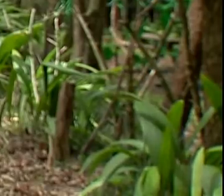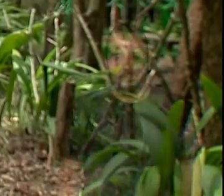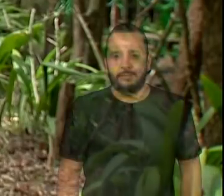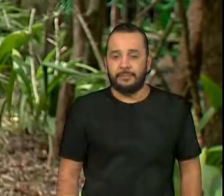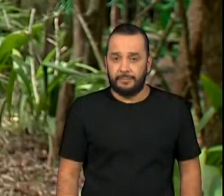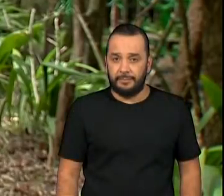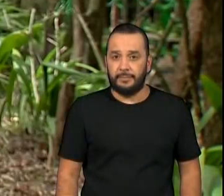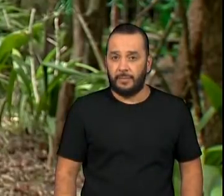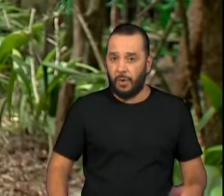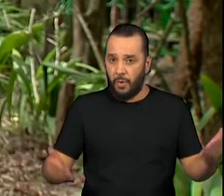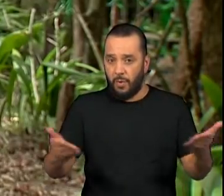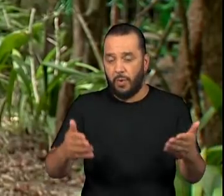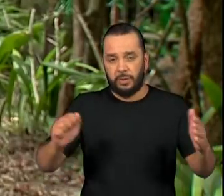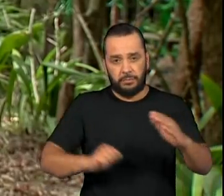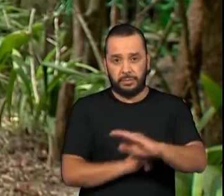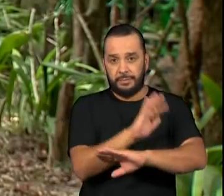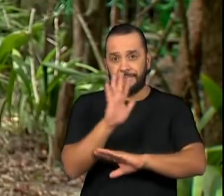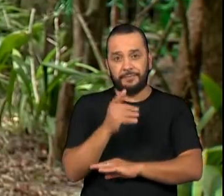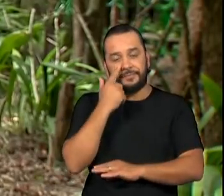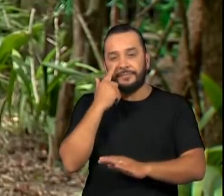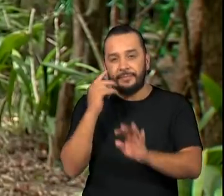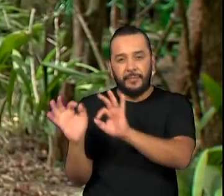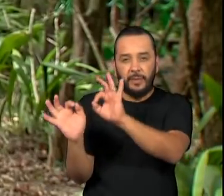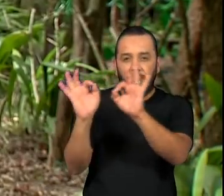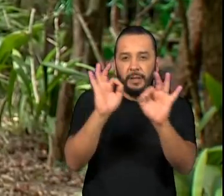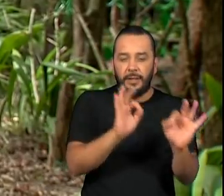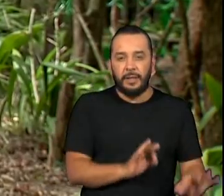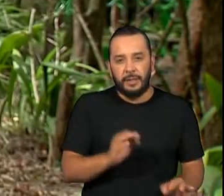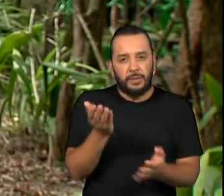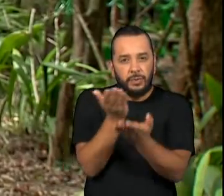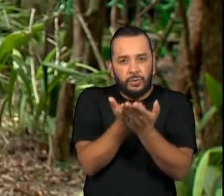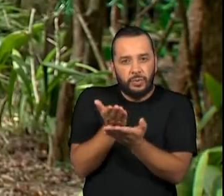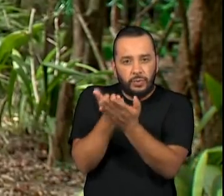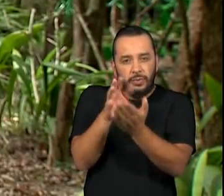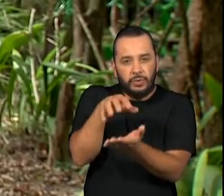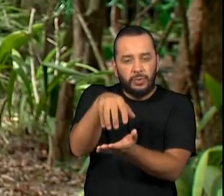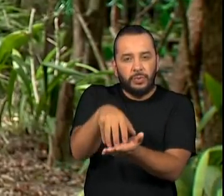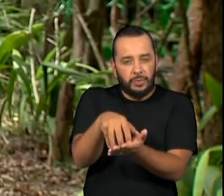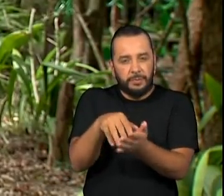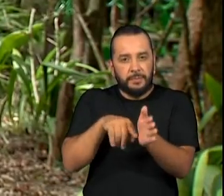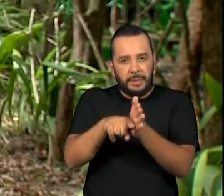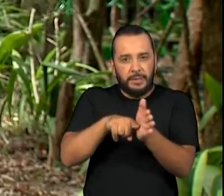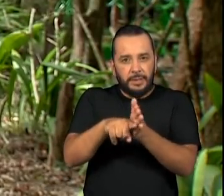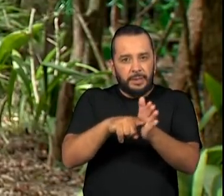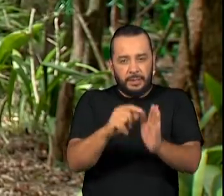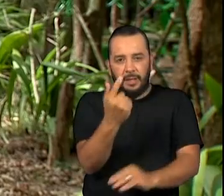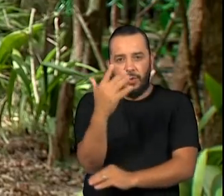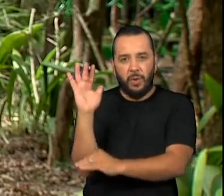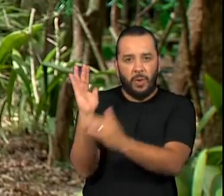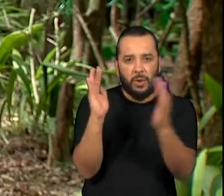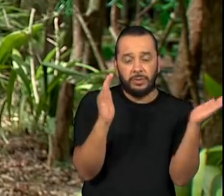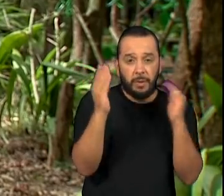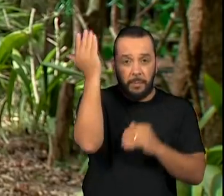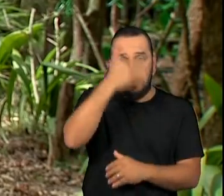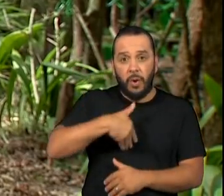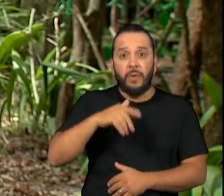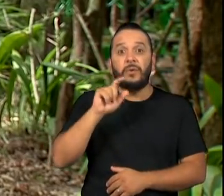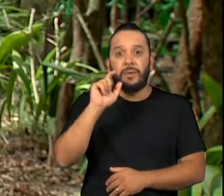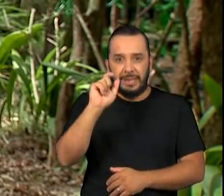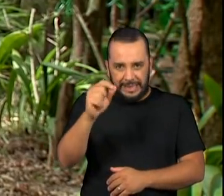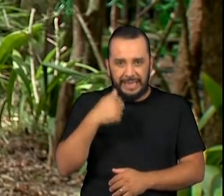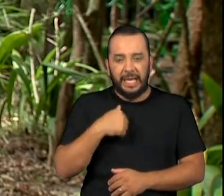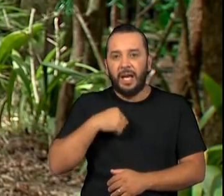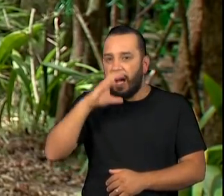No Repórter Eco de hoje, você acompanha estudo do Instituto de Pesquisas Ecológicas que comprovou a contaminação